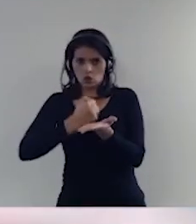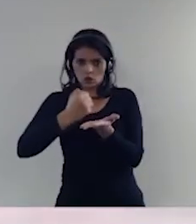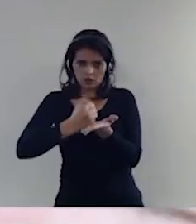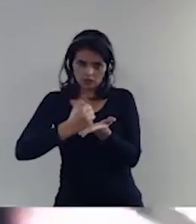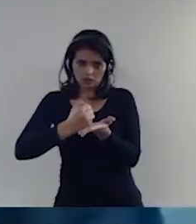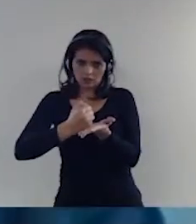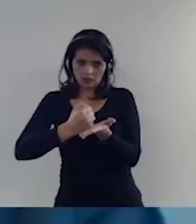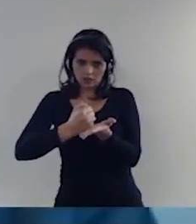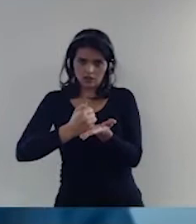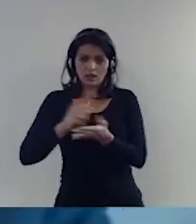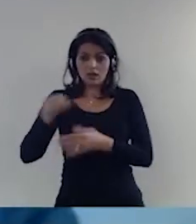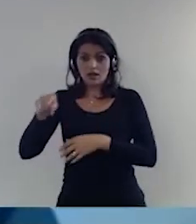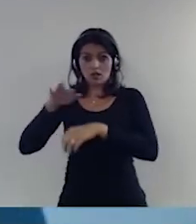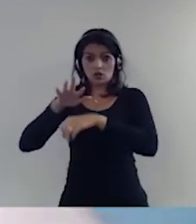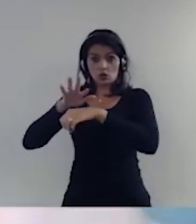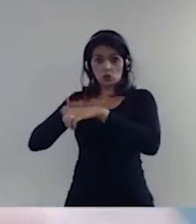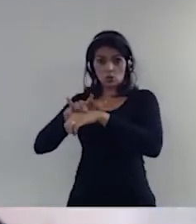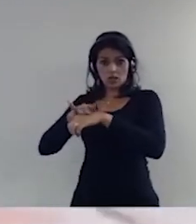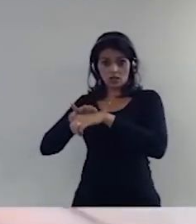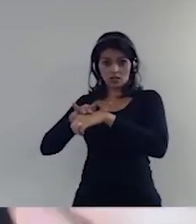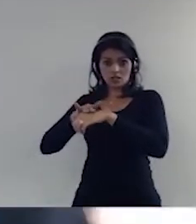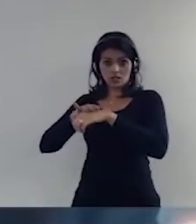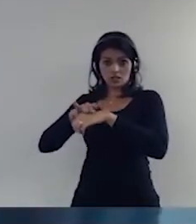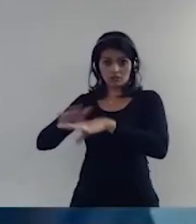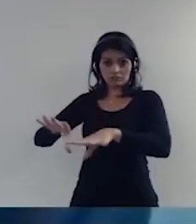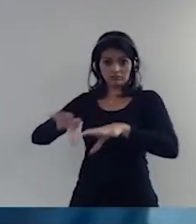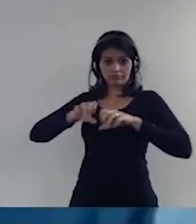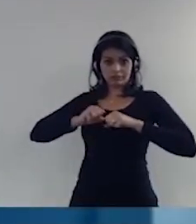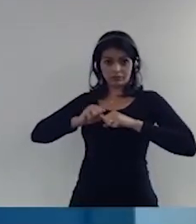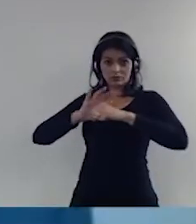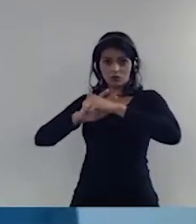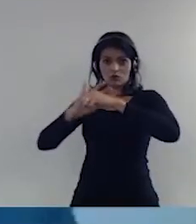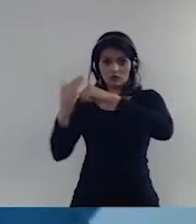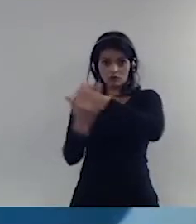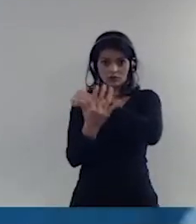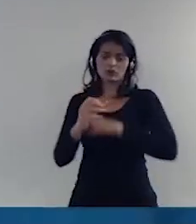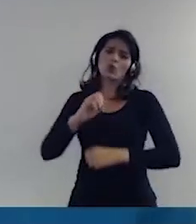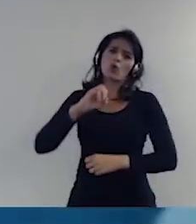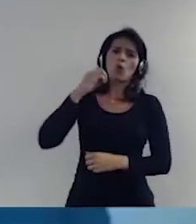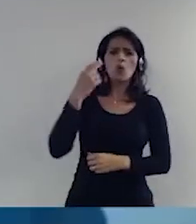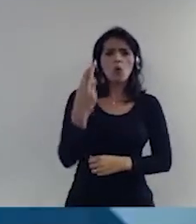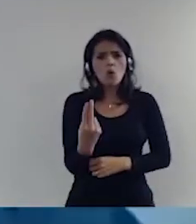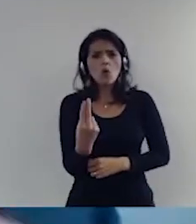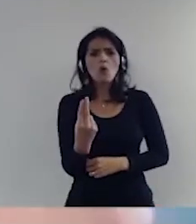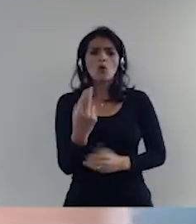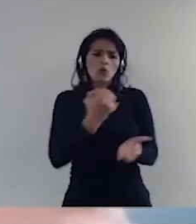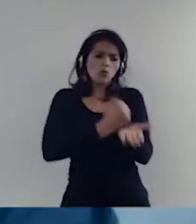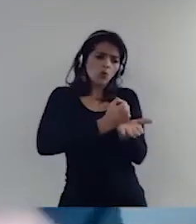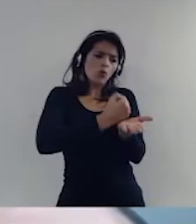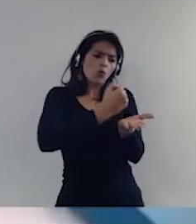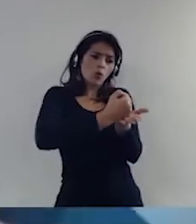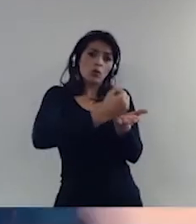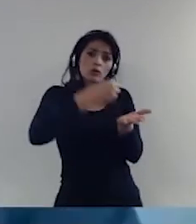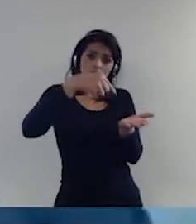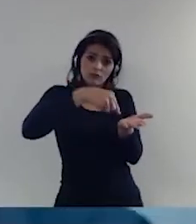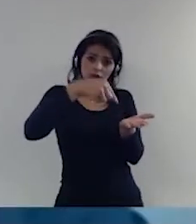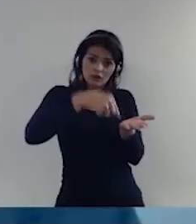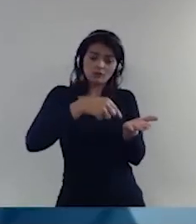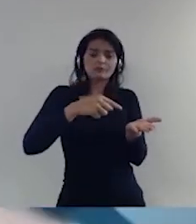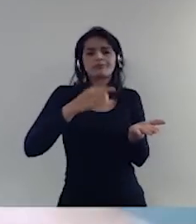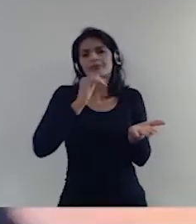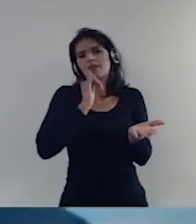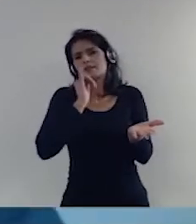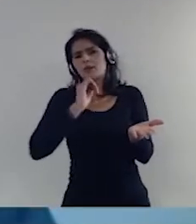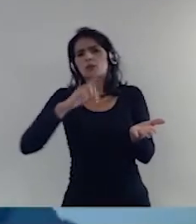torna doente, ele contrai o Covid, ou digamos que o objeto do contrato, imaginemos